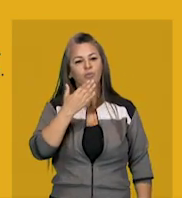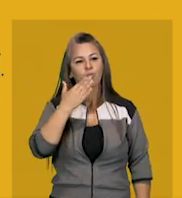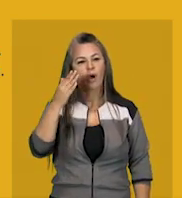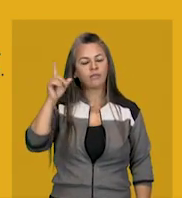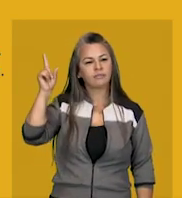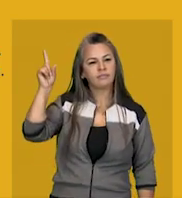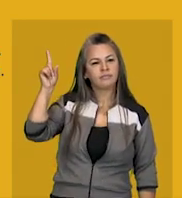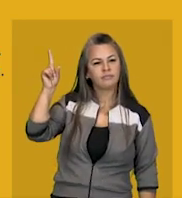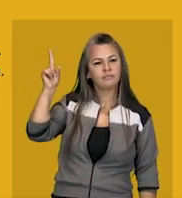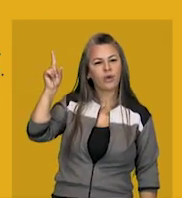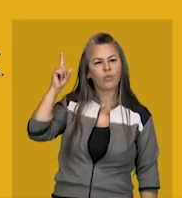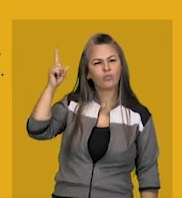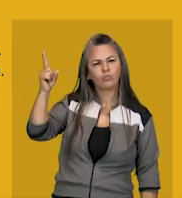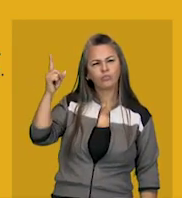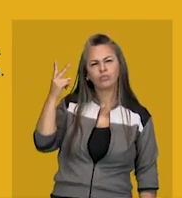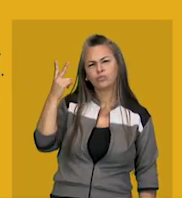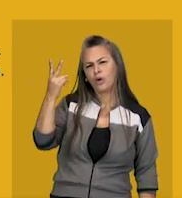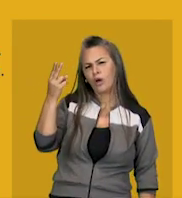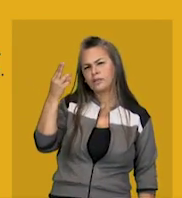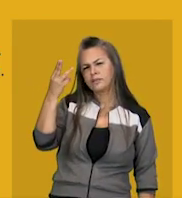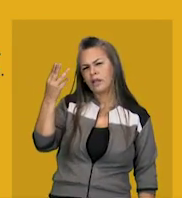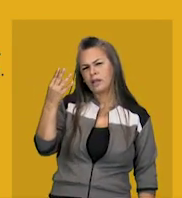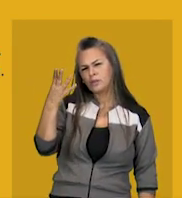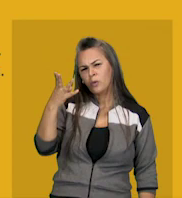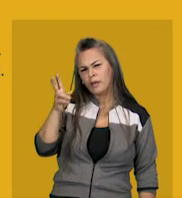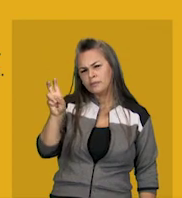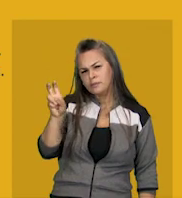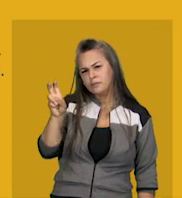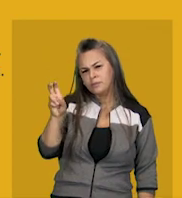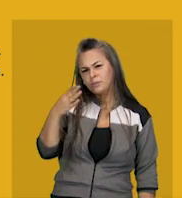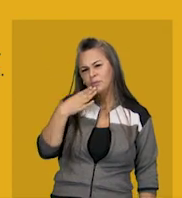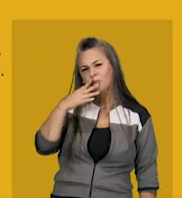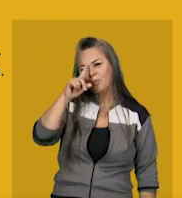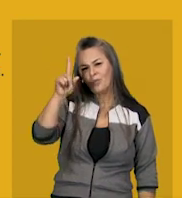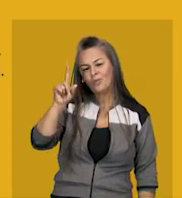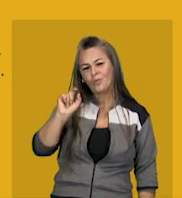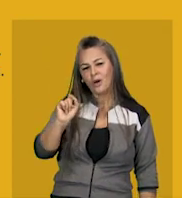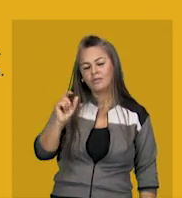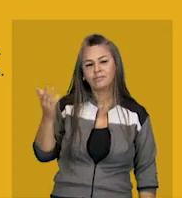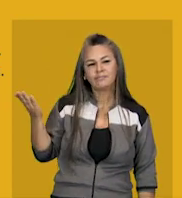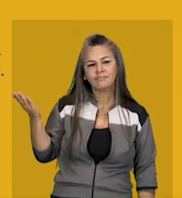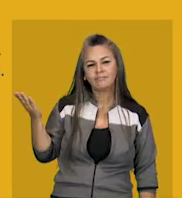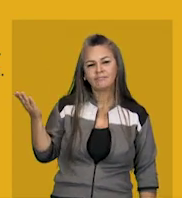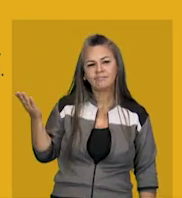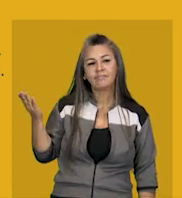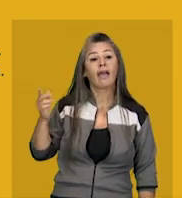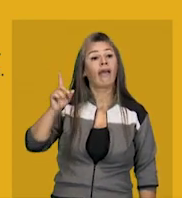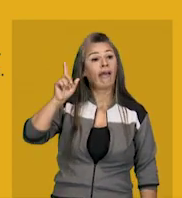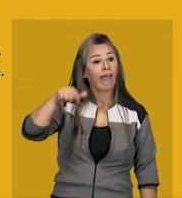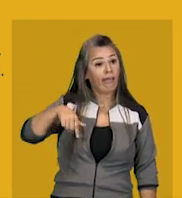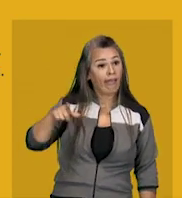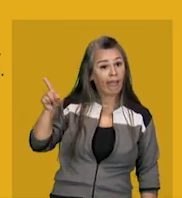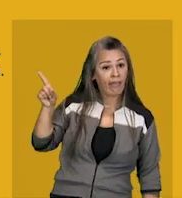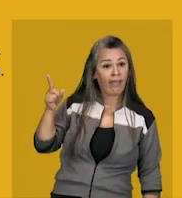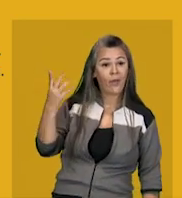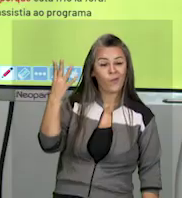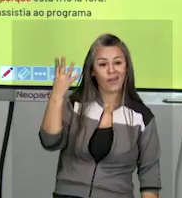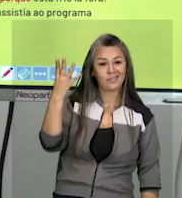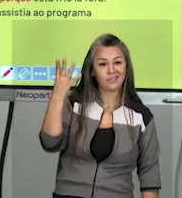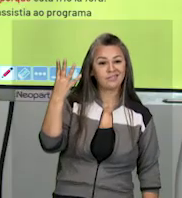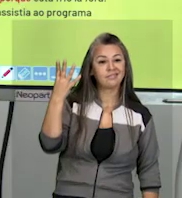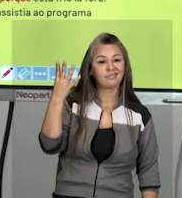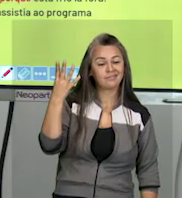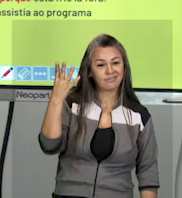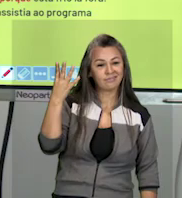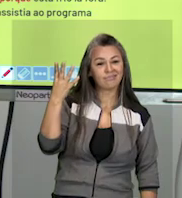adversativa, alternativa, conclusiva ou explicativa? Ela é conclusiva. Olha, não vai ter almoço.